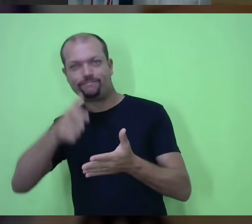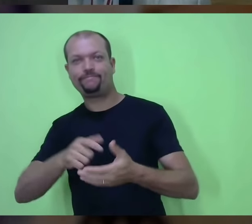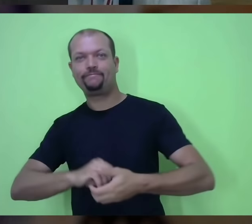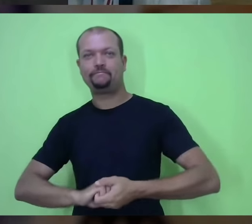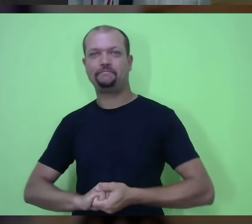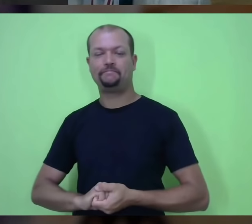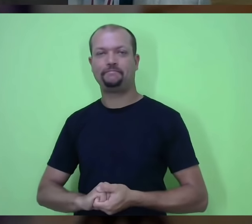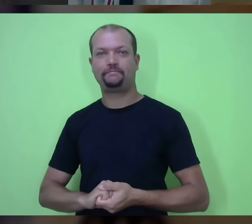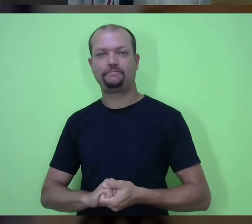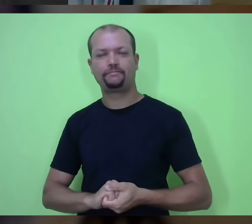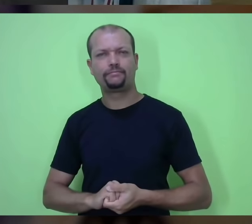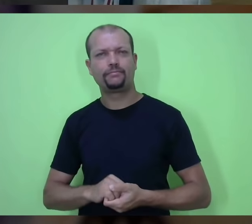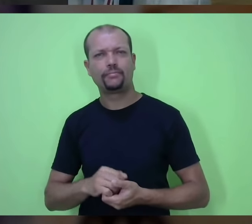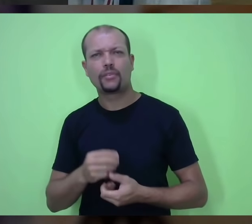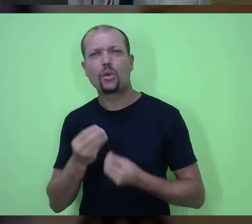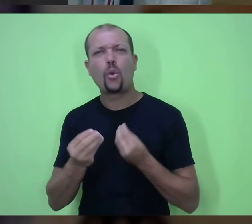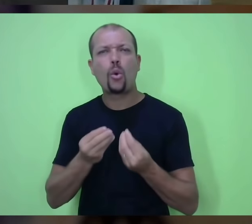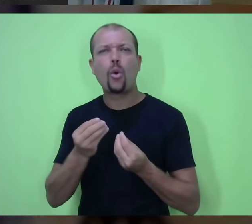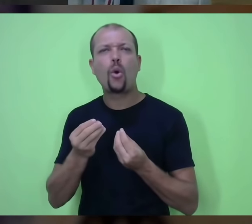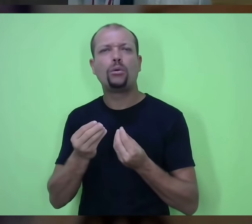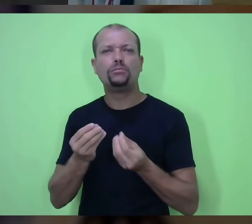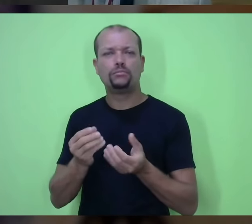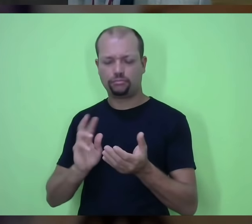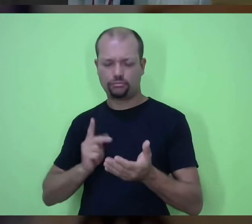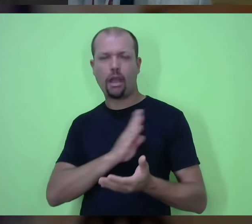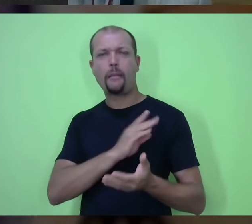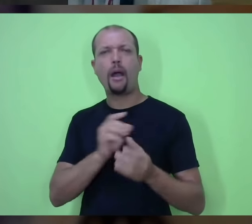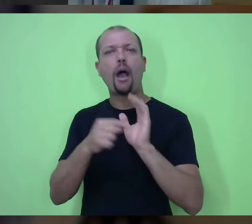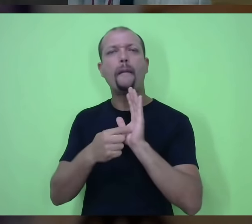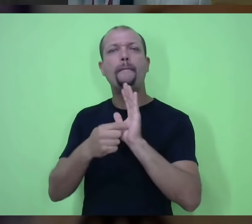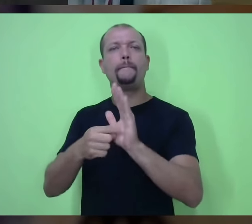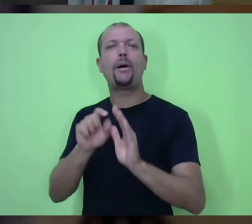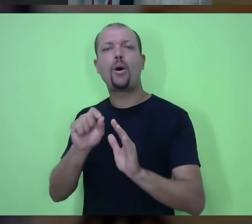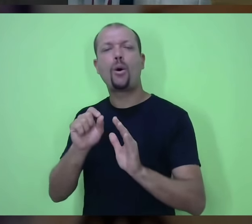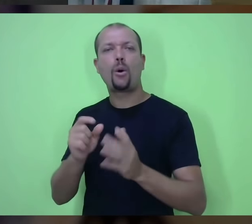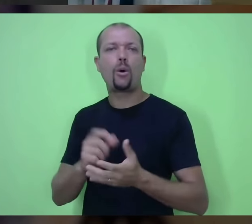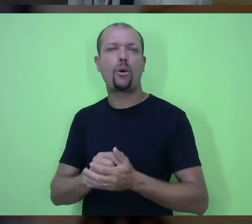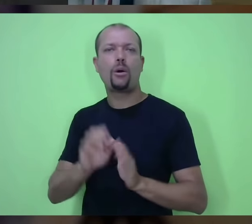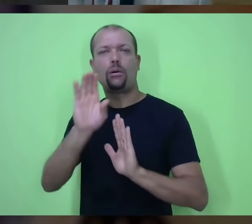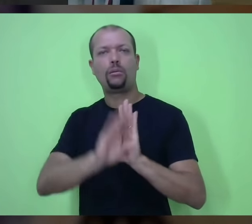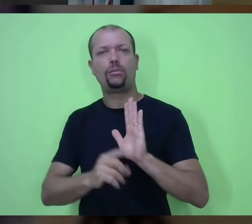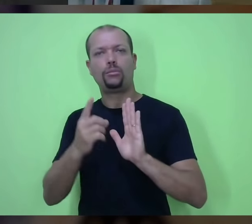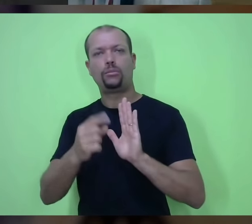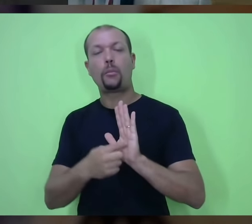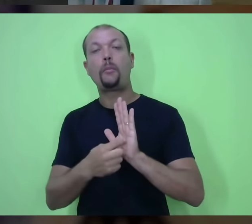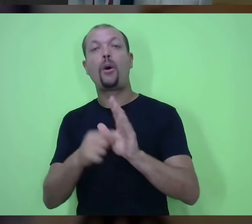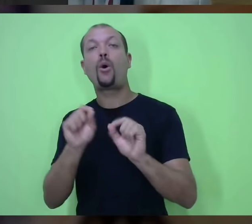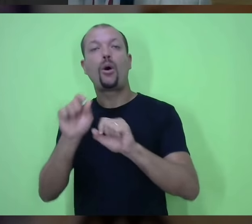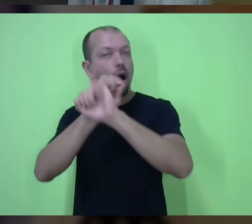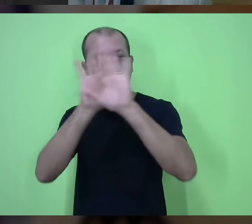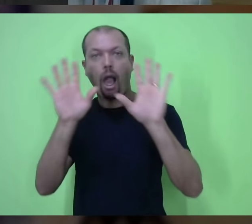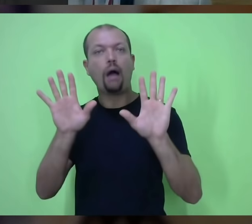diabo. O livro de Hebreus apresenta, queridos que nos acompanham, no seu capítulo 1, eles apresentam claramente, o